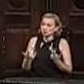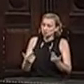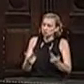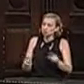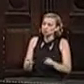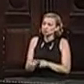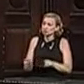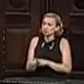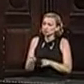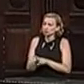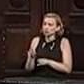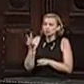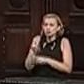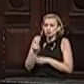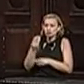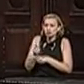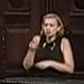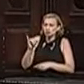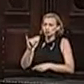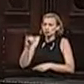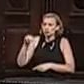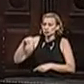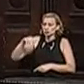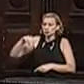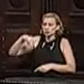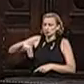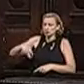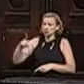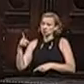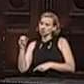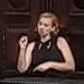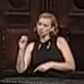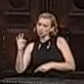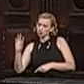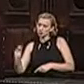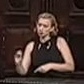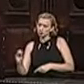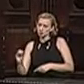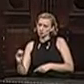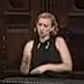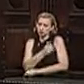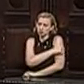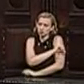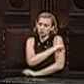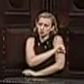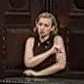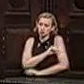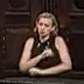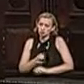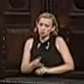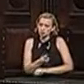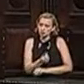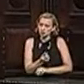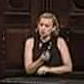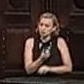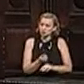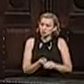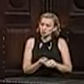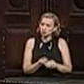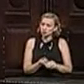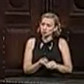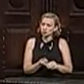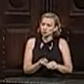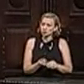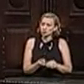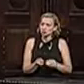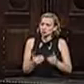que cuida da contenção de encostas no Rio de Janeiro. O orçamento da GeoRio executado para o ano de 2017, o